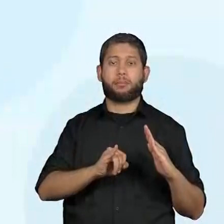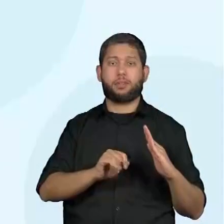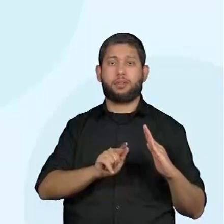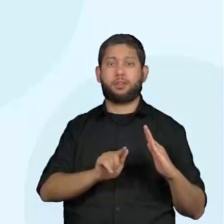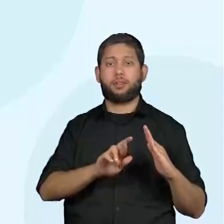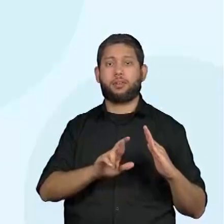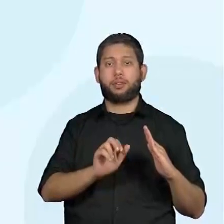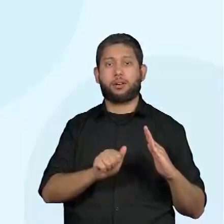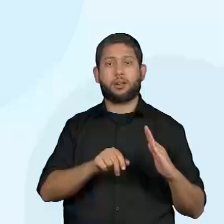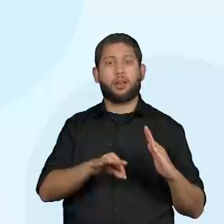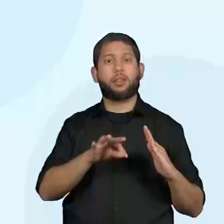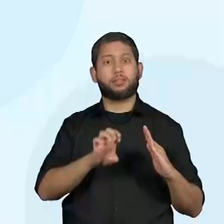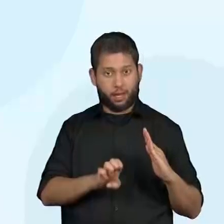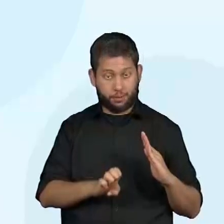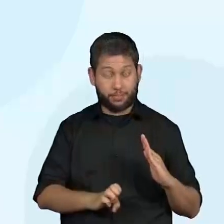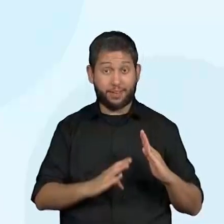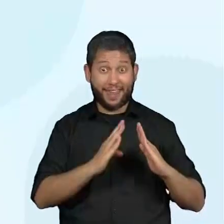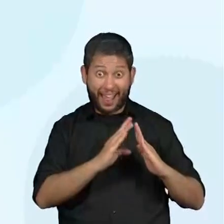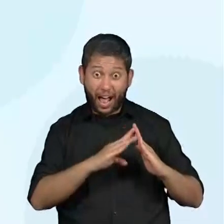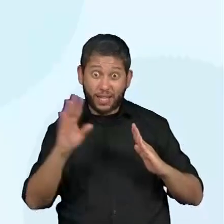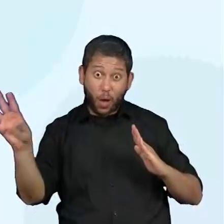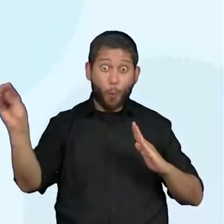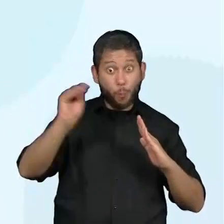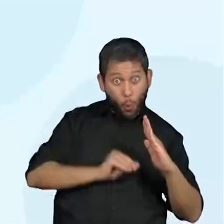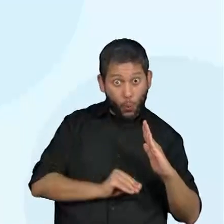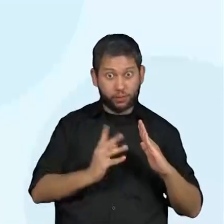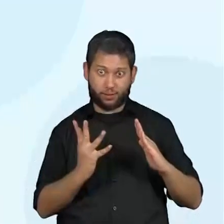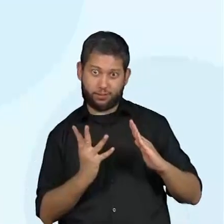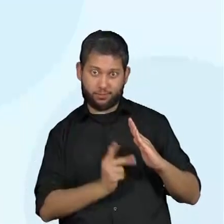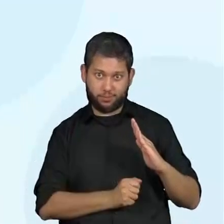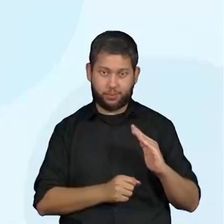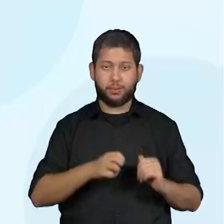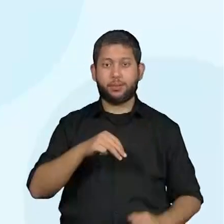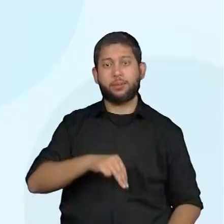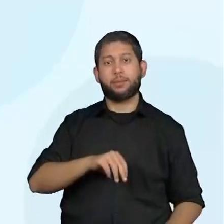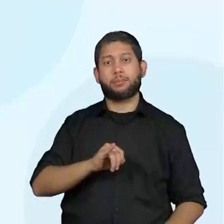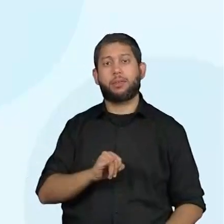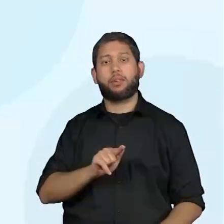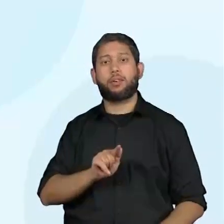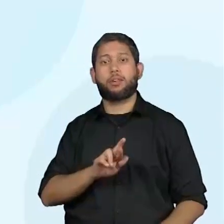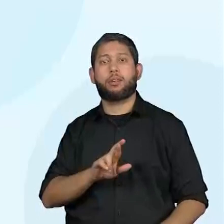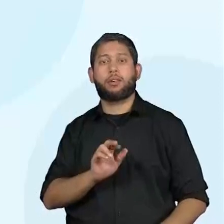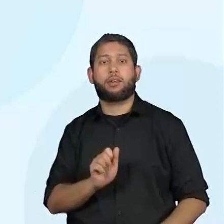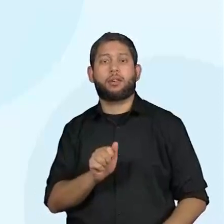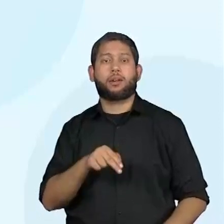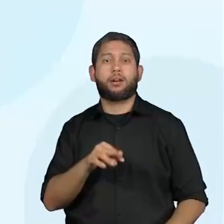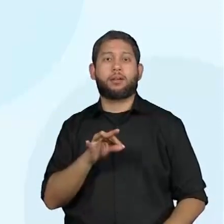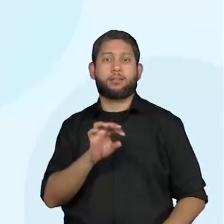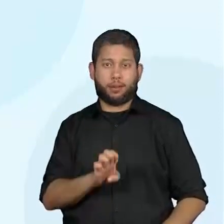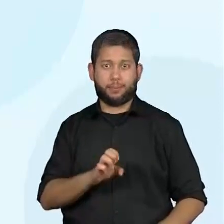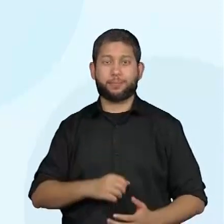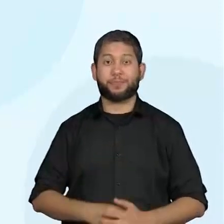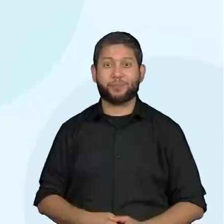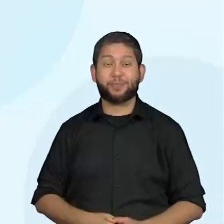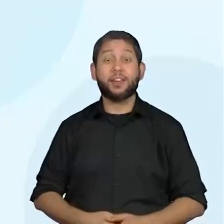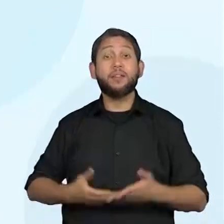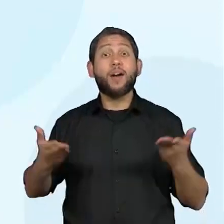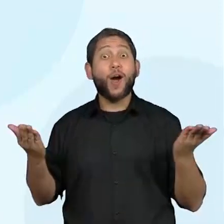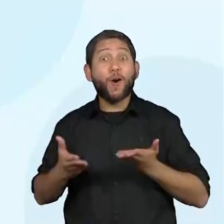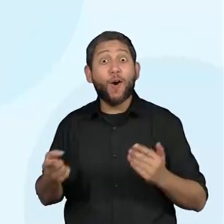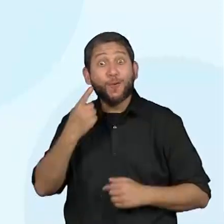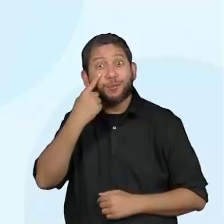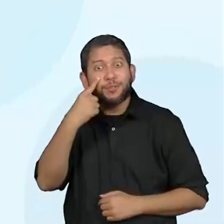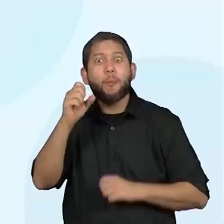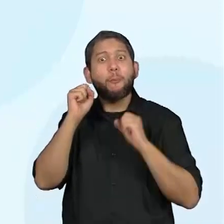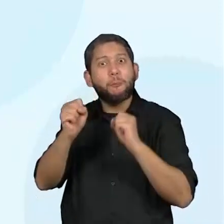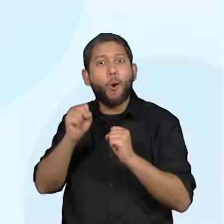vocês, fica uma sugestão de atividade. Pesquise outros povos que migraram para o Brasil e contribuíram para